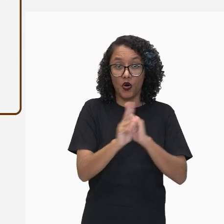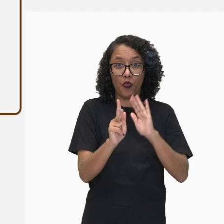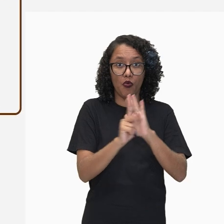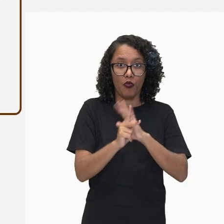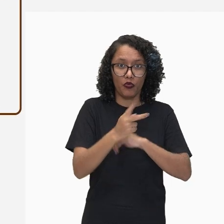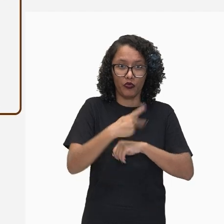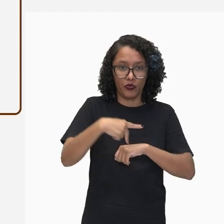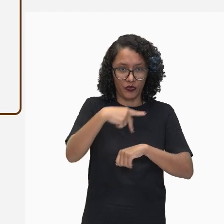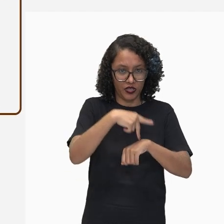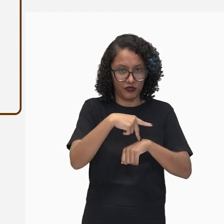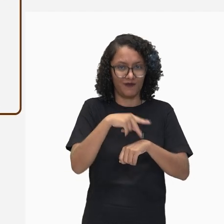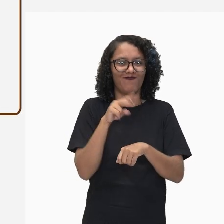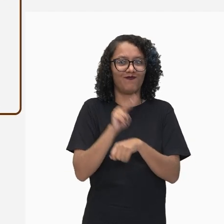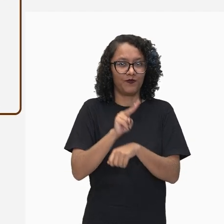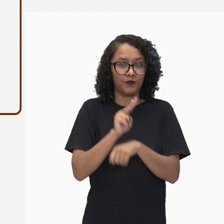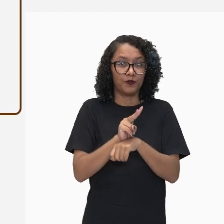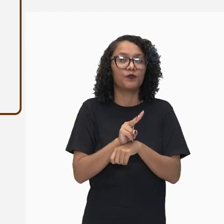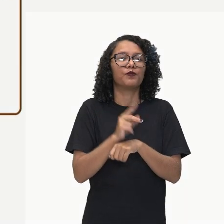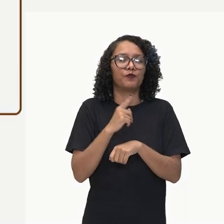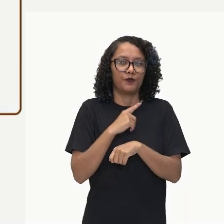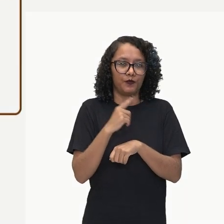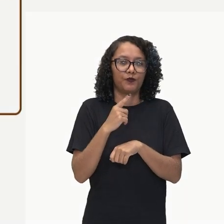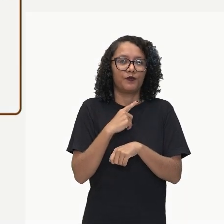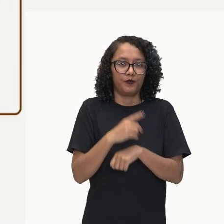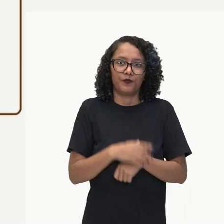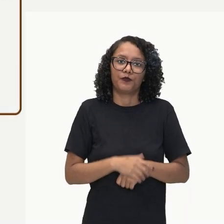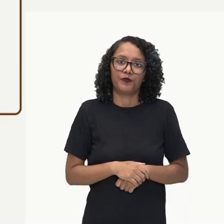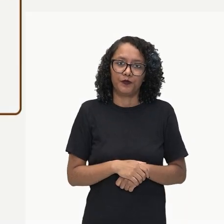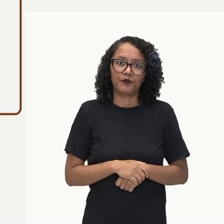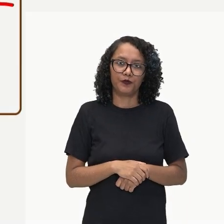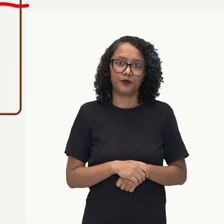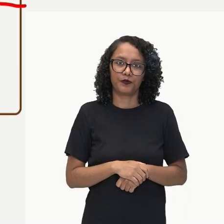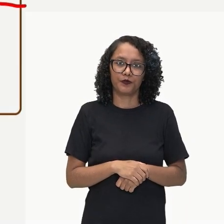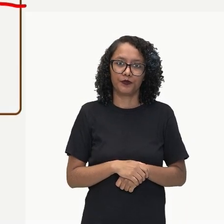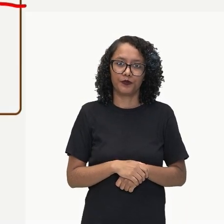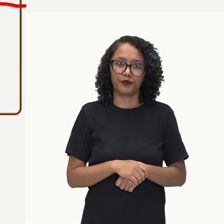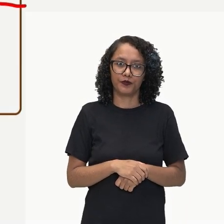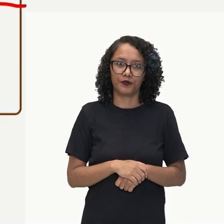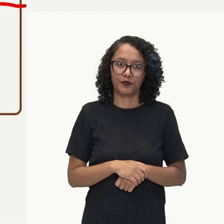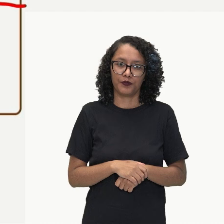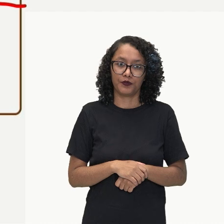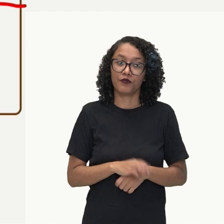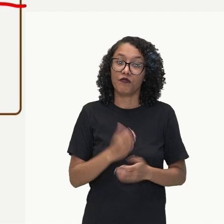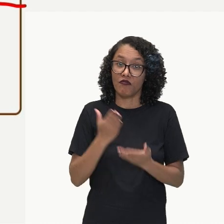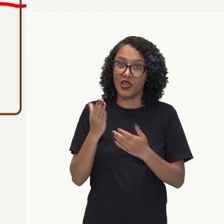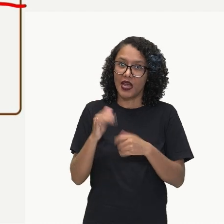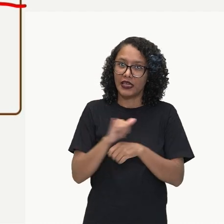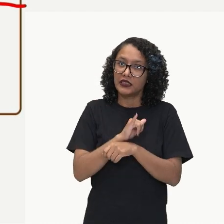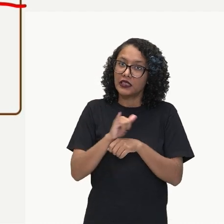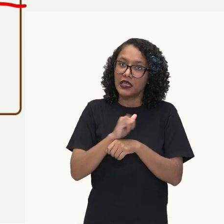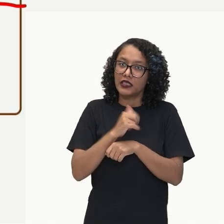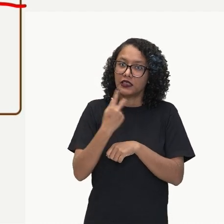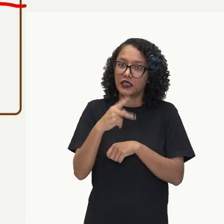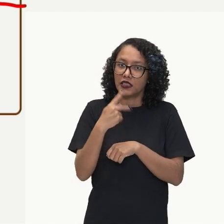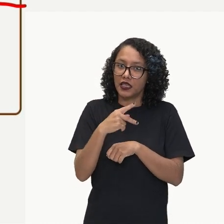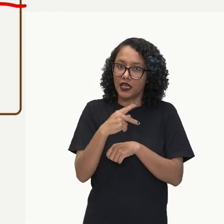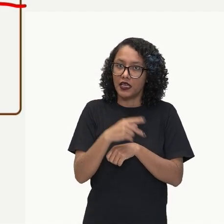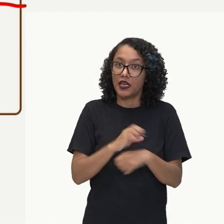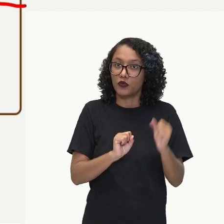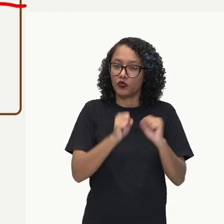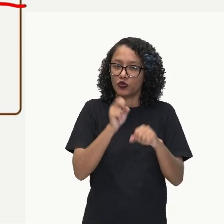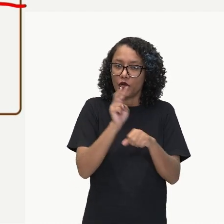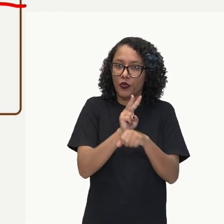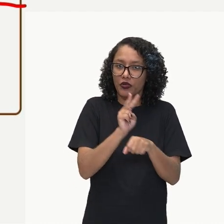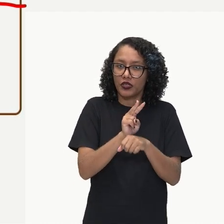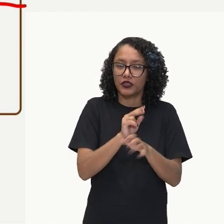ok? Olha só, o que eles vão fazer? Proteger a sua indústria.